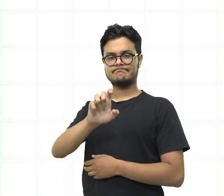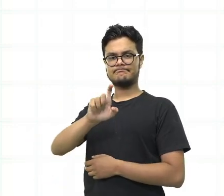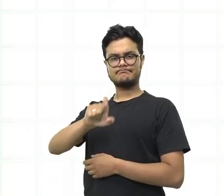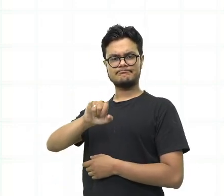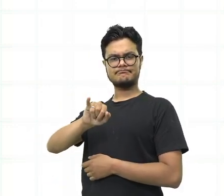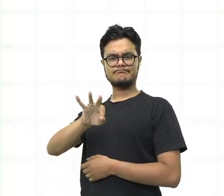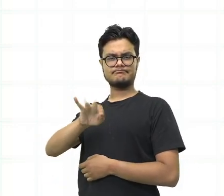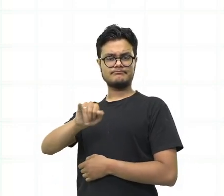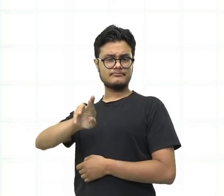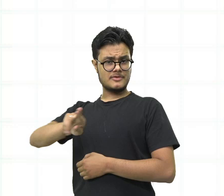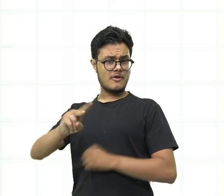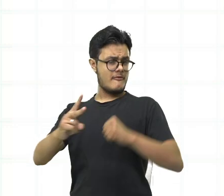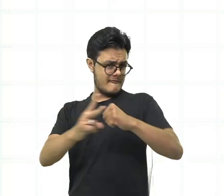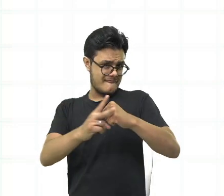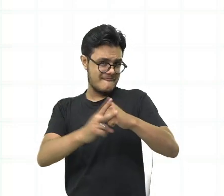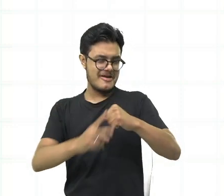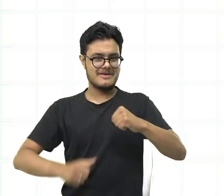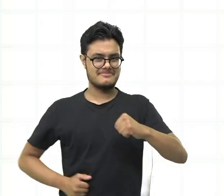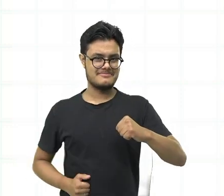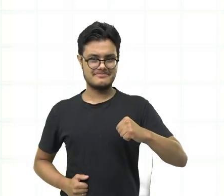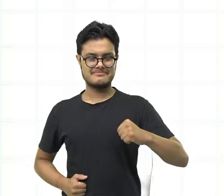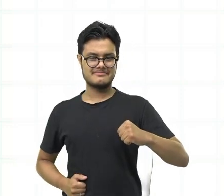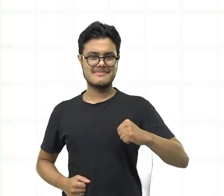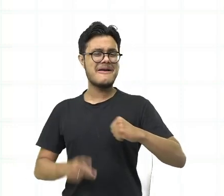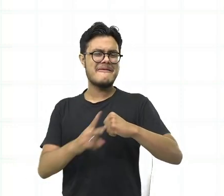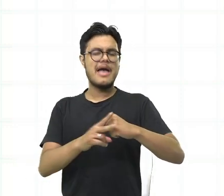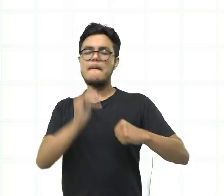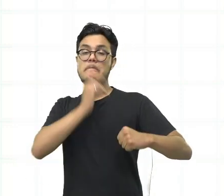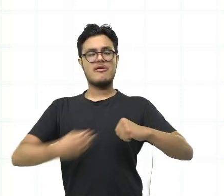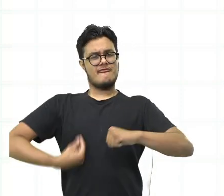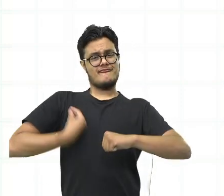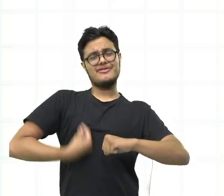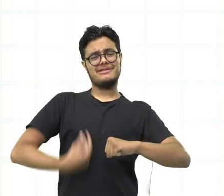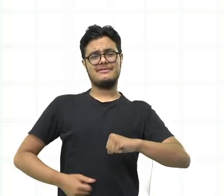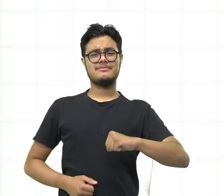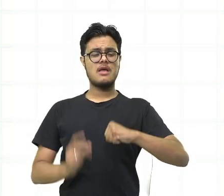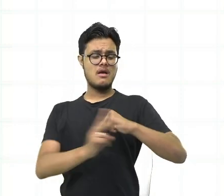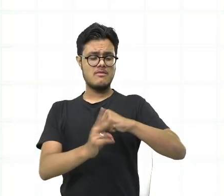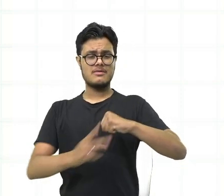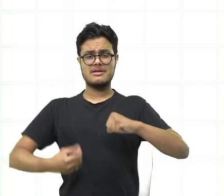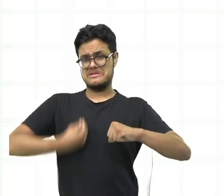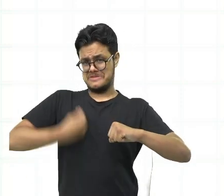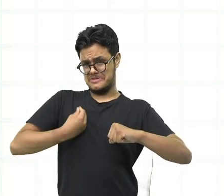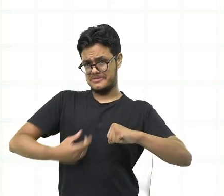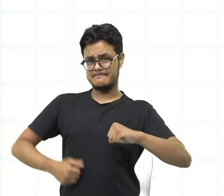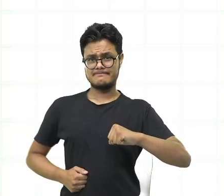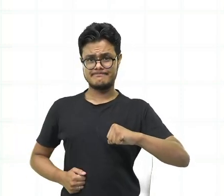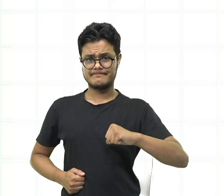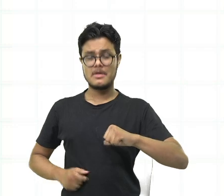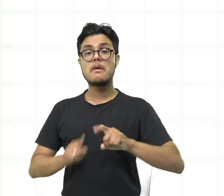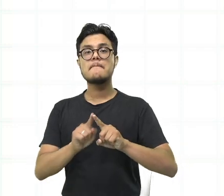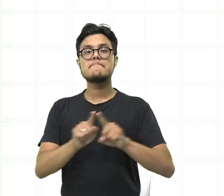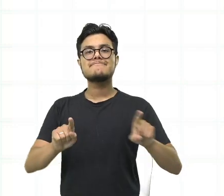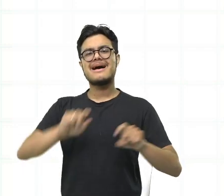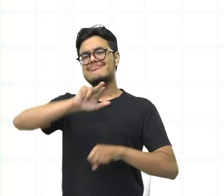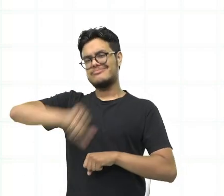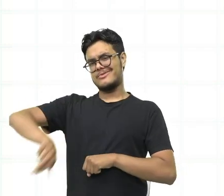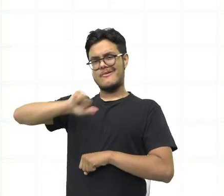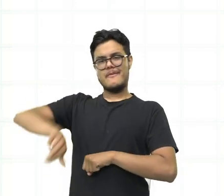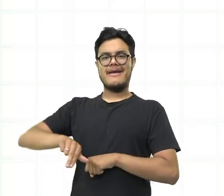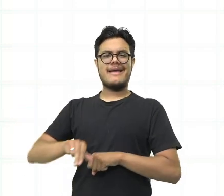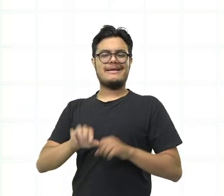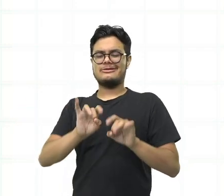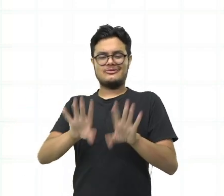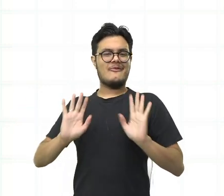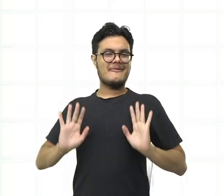isolada, sem levar em consideração o contexto, eu vou dizer que ele é o quê? Um verbo. Mas eu não estou falando de forma